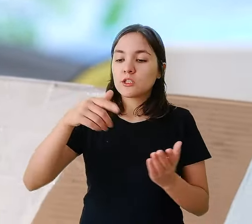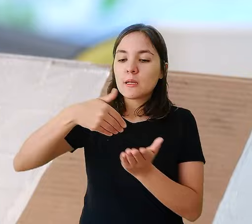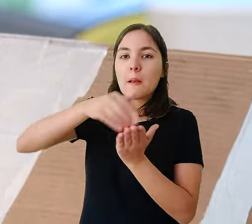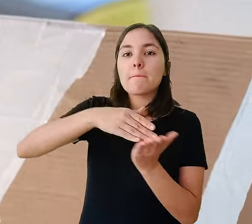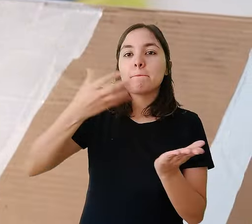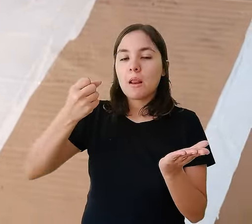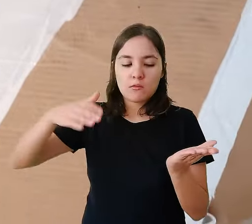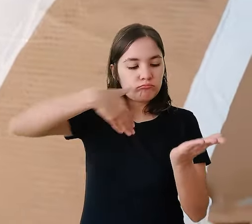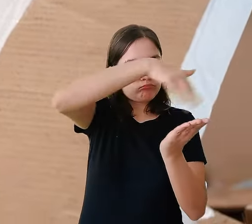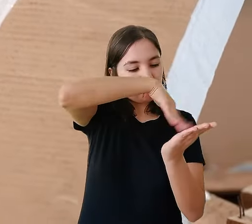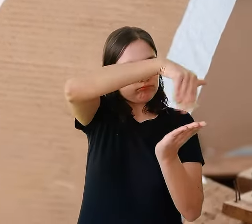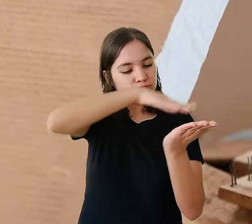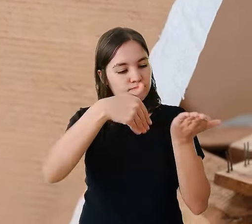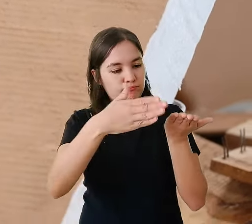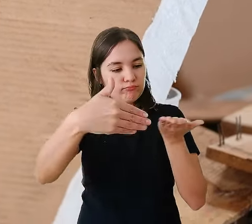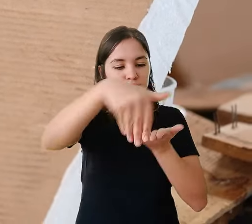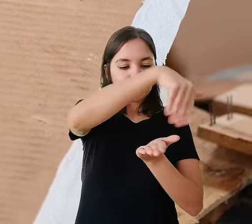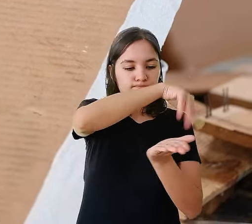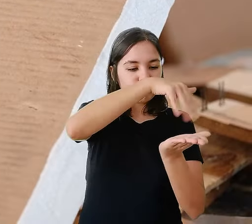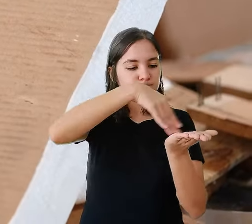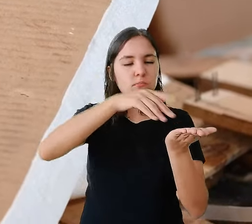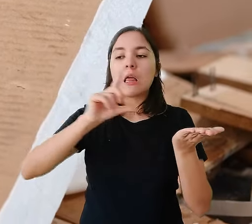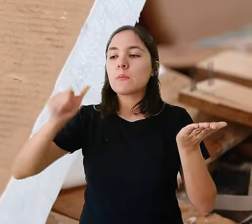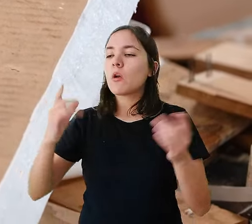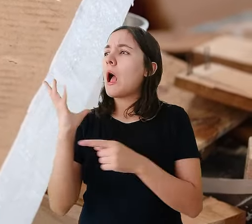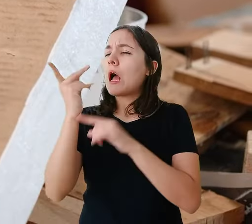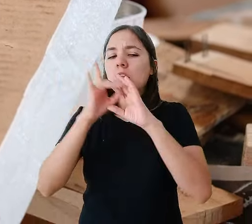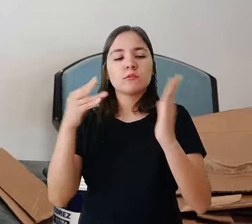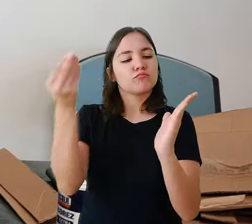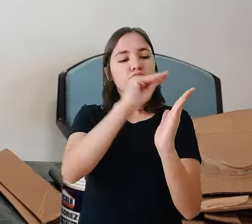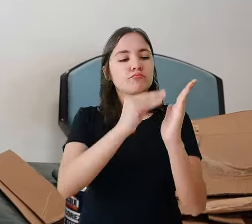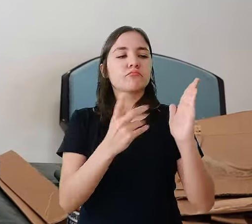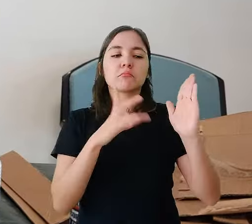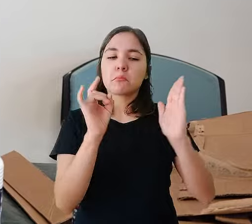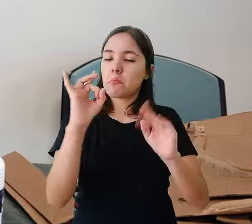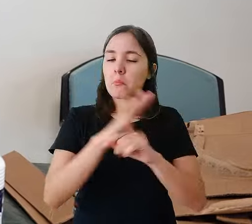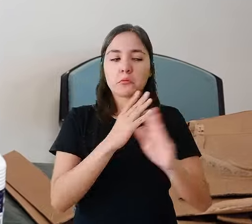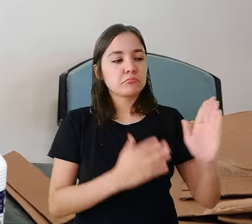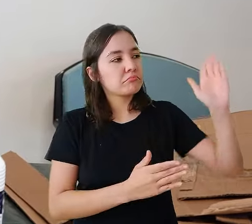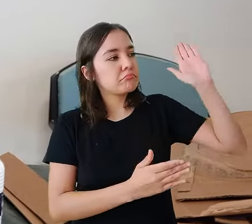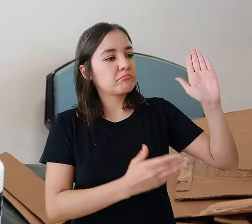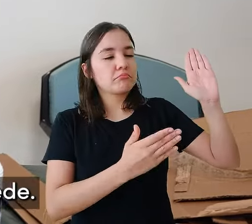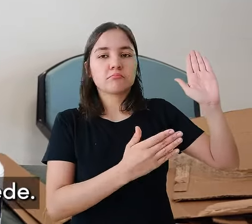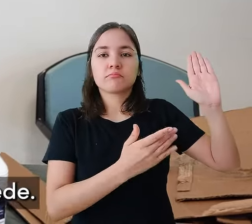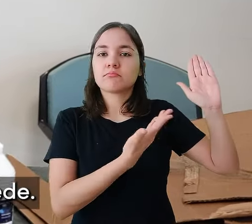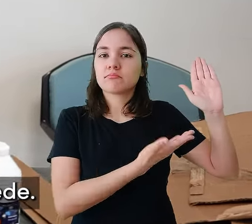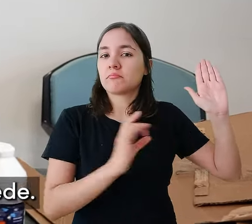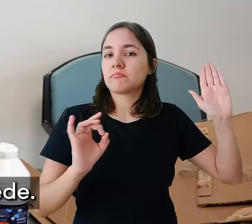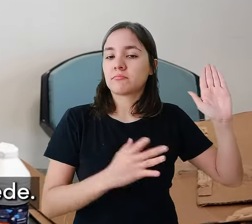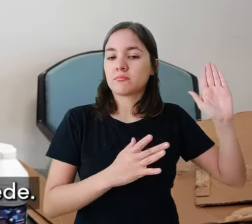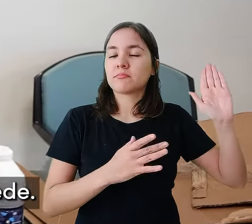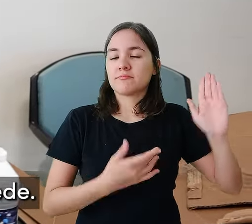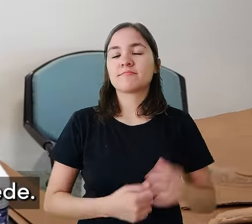Aí você pinta ela de branco, faz uma arte e põe na parede. Porque aqui vai ser